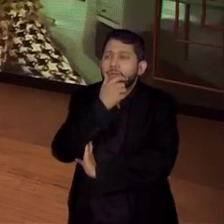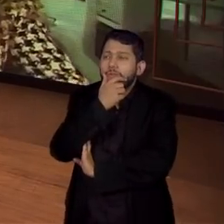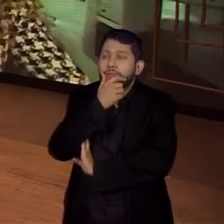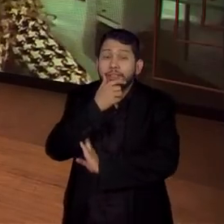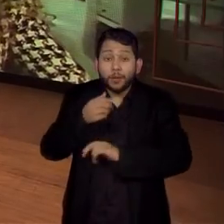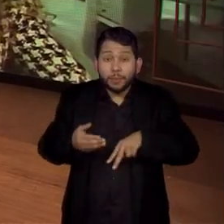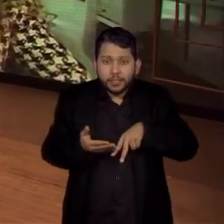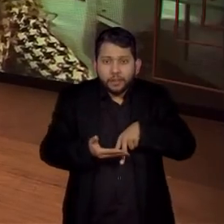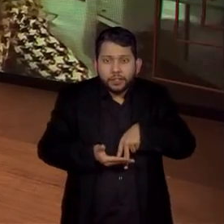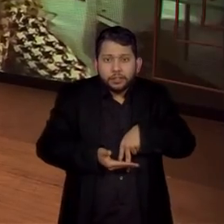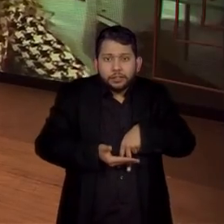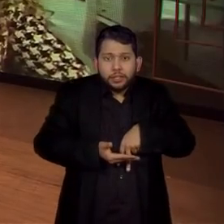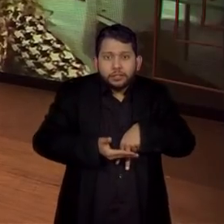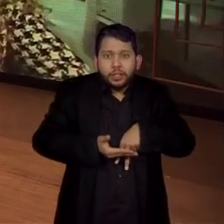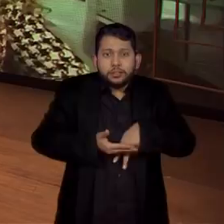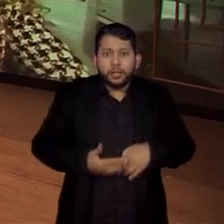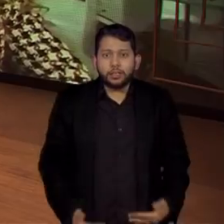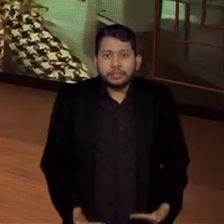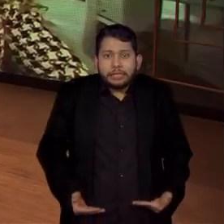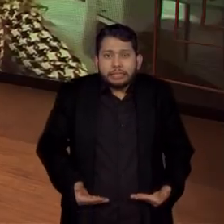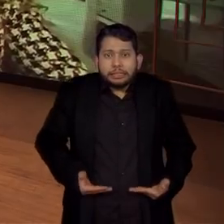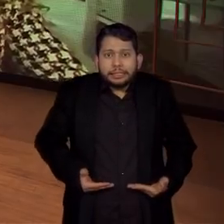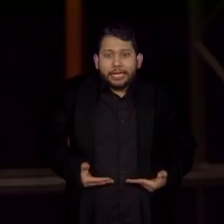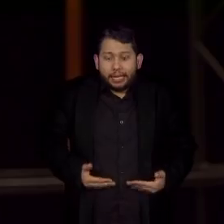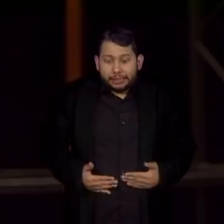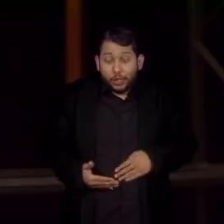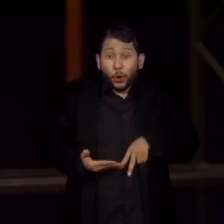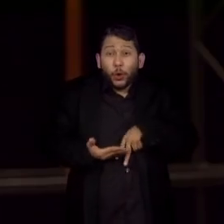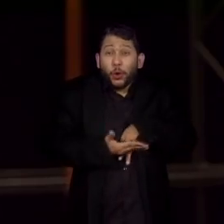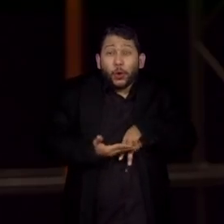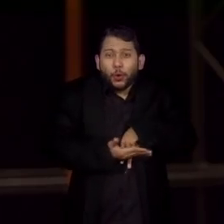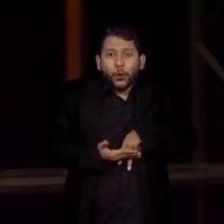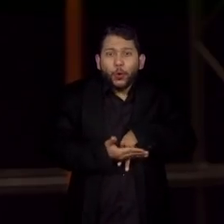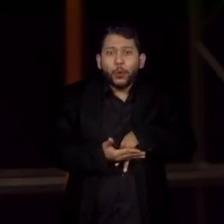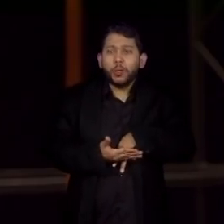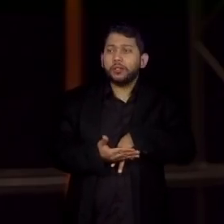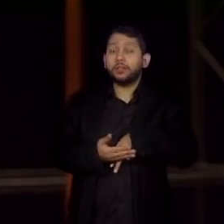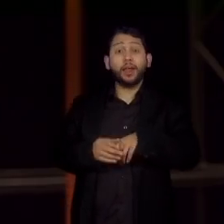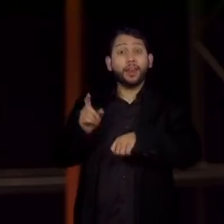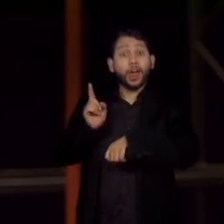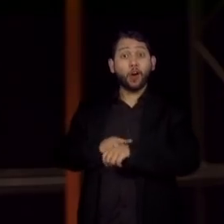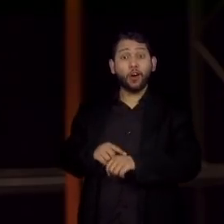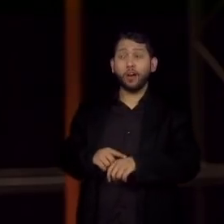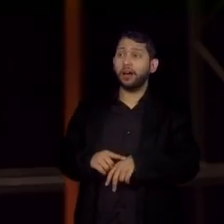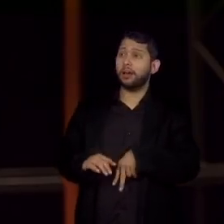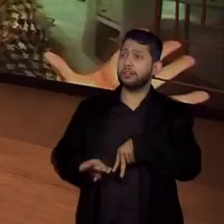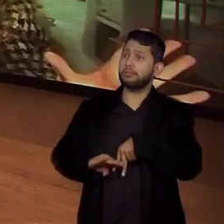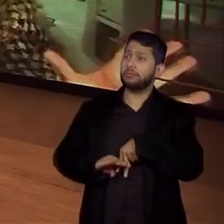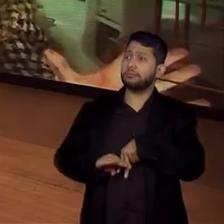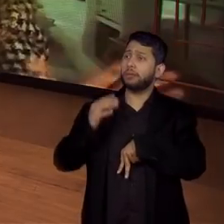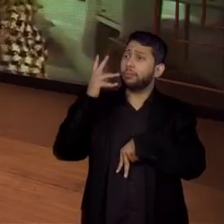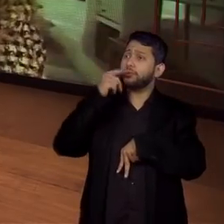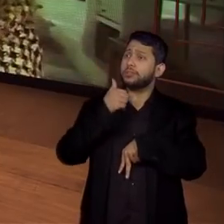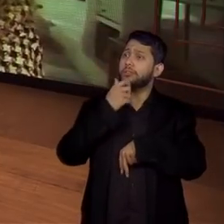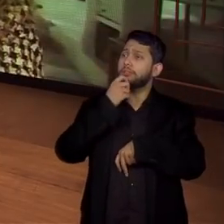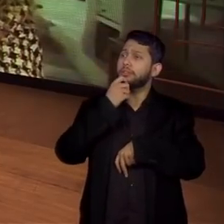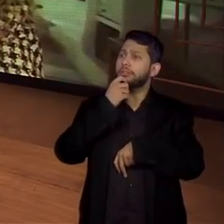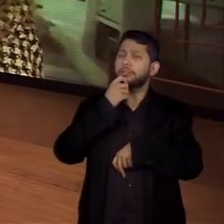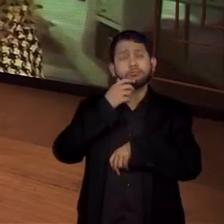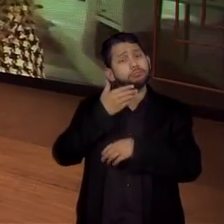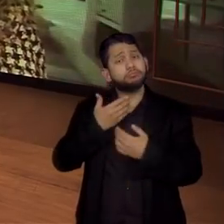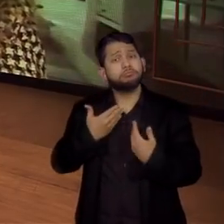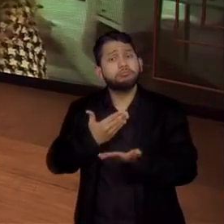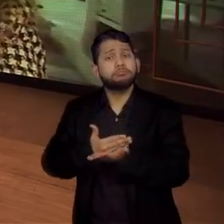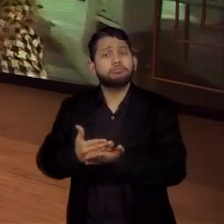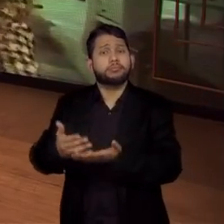saia, até que a saia ficou bem curta, e ficou uma imagem boa, né? Uma imagem legal, né? E a partir daí,